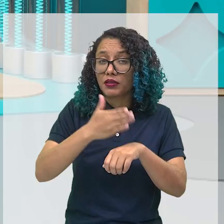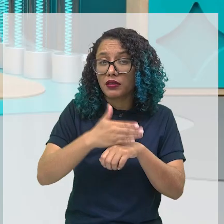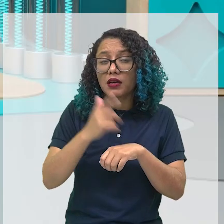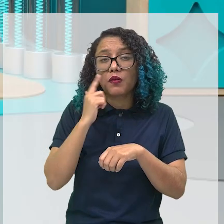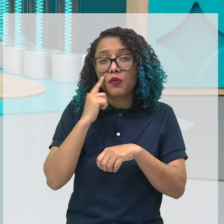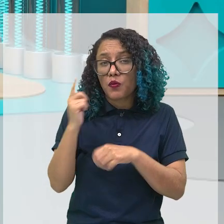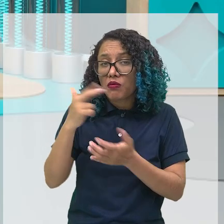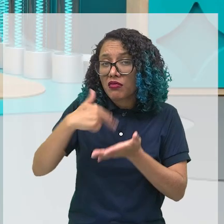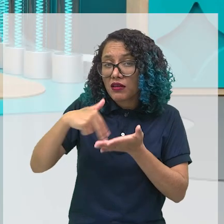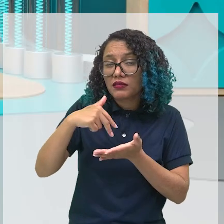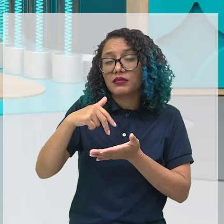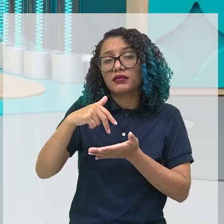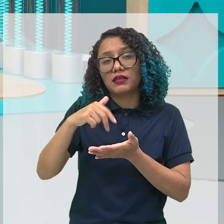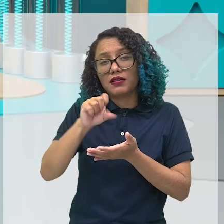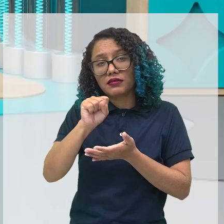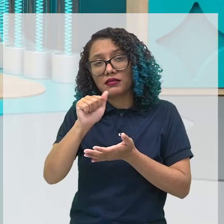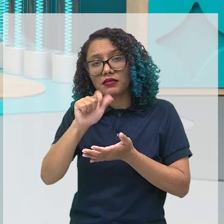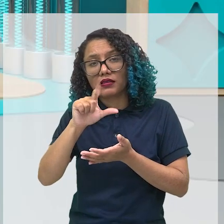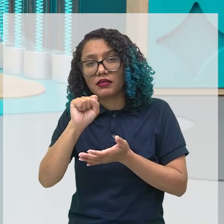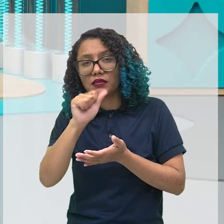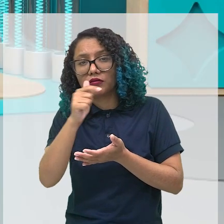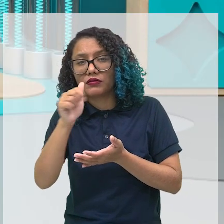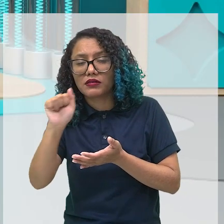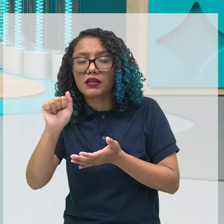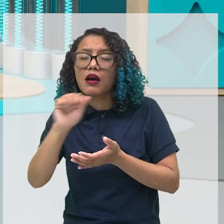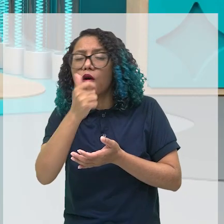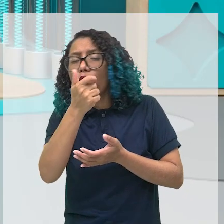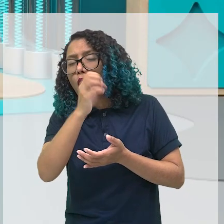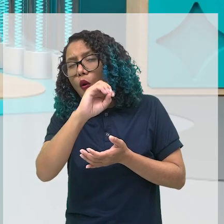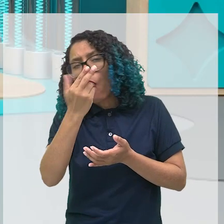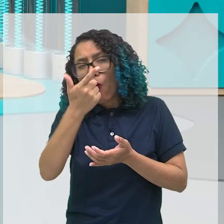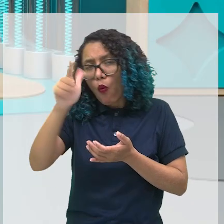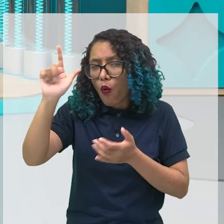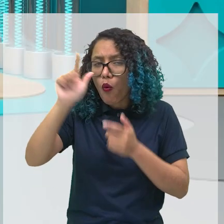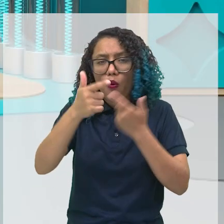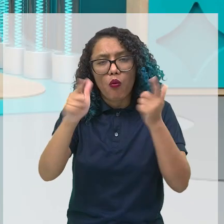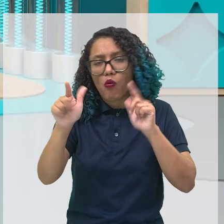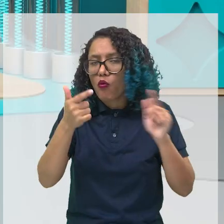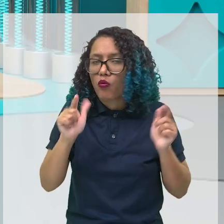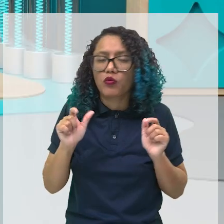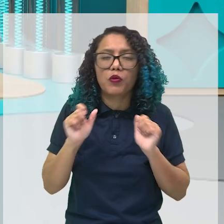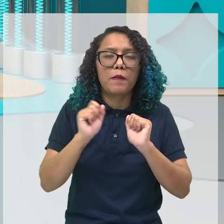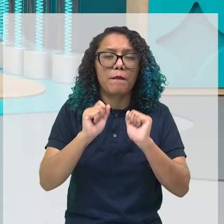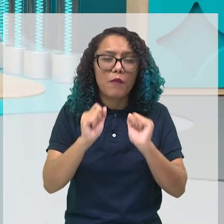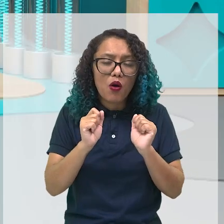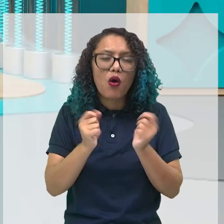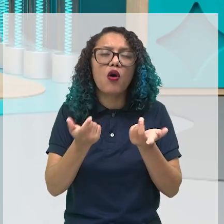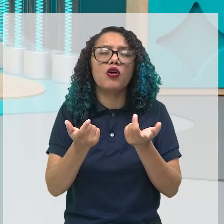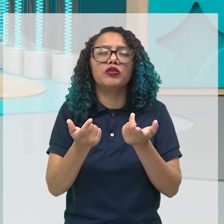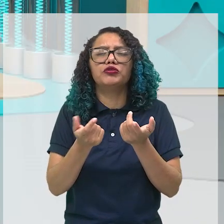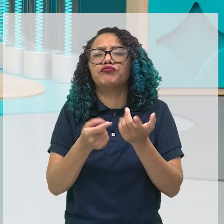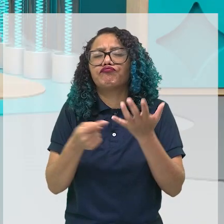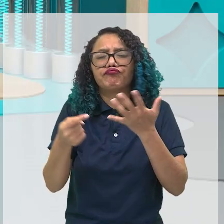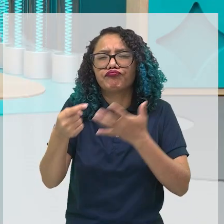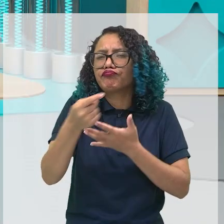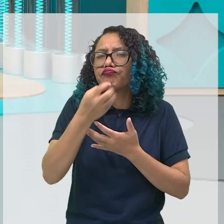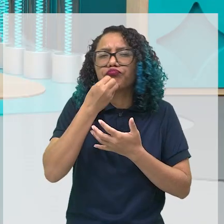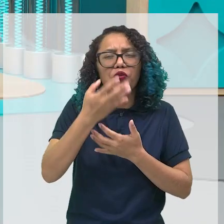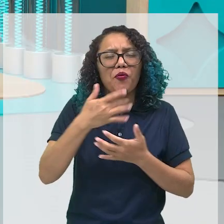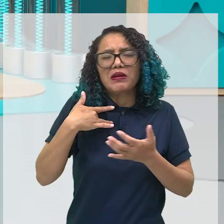mas é um estilo convidativo e traz inúmeros benefícios para a nossa saúde. A salsa, ela